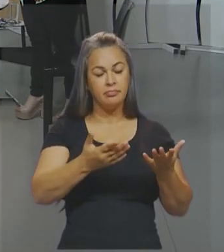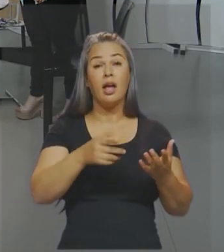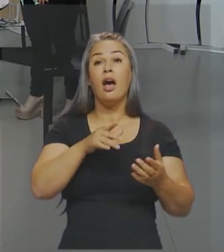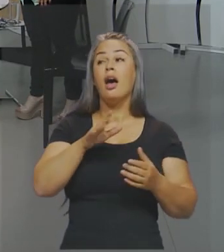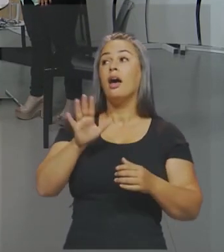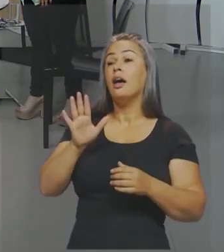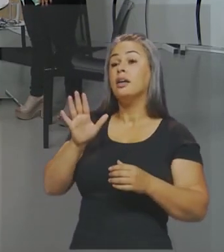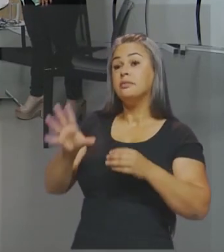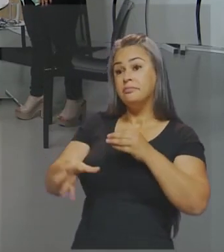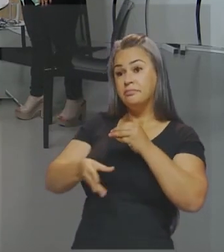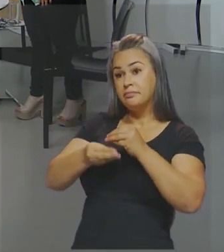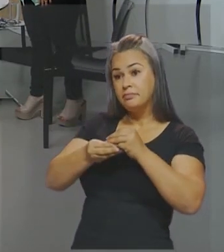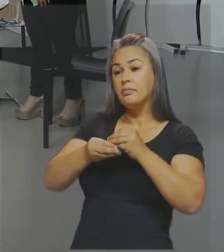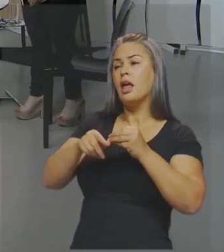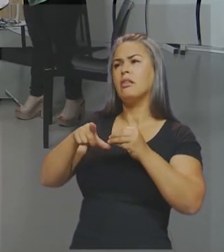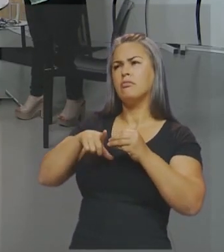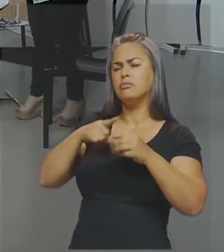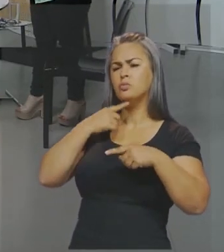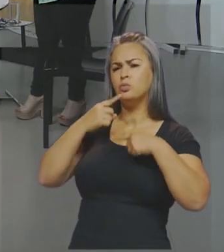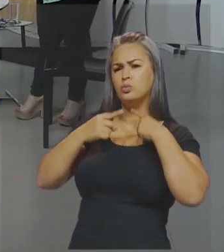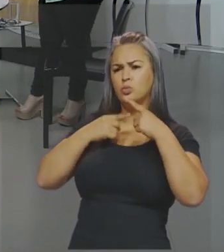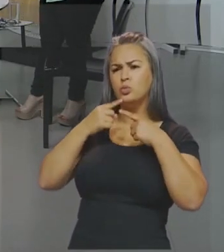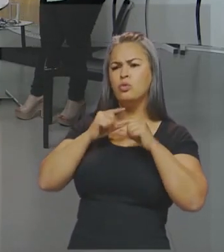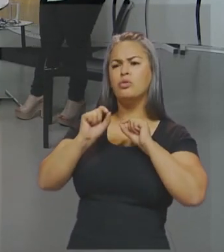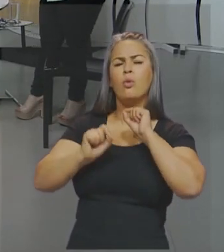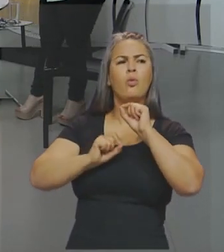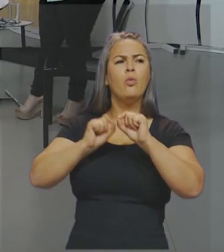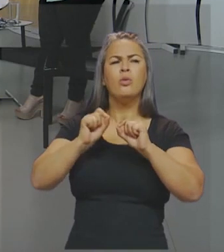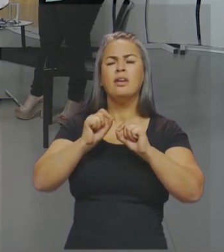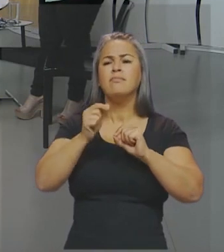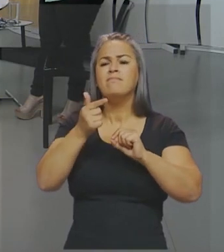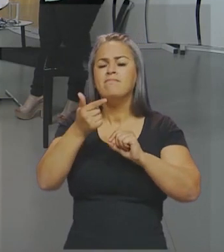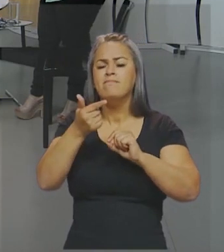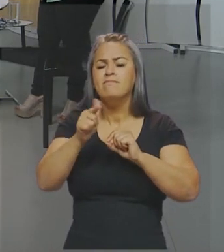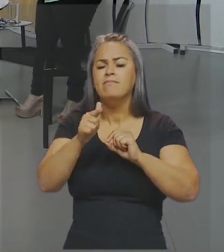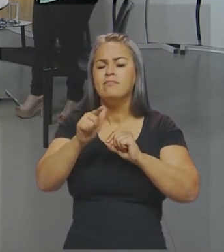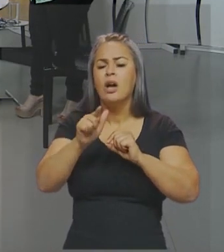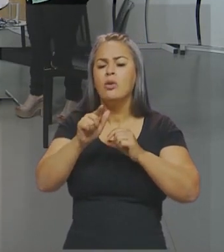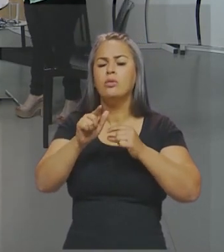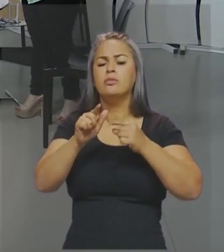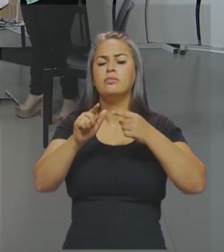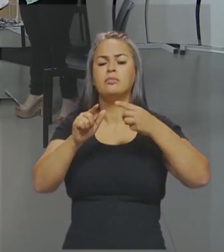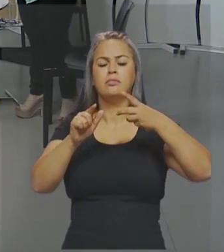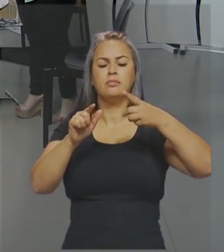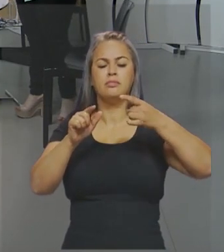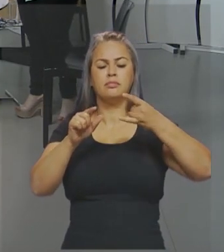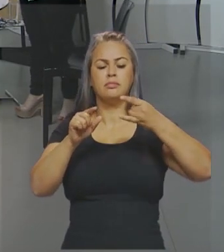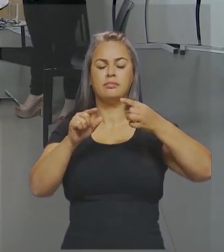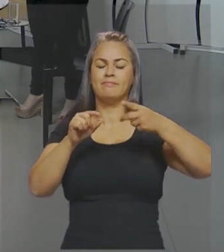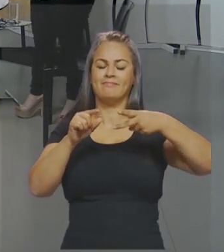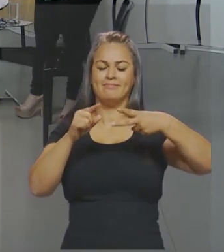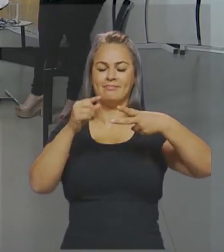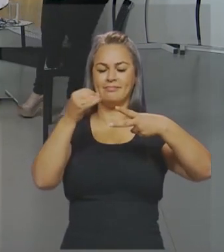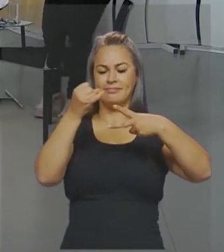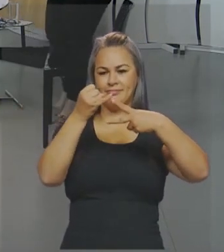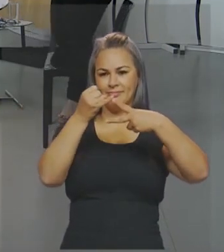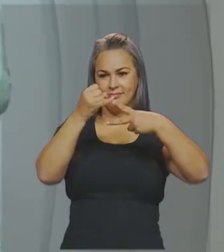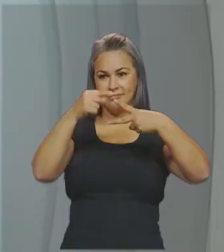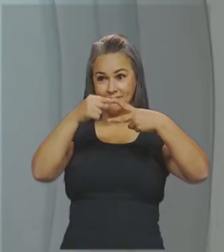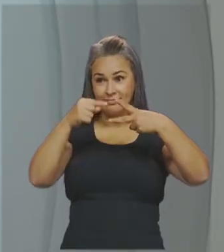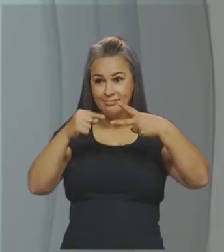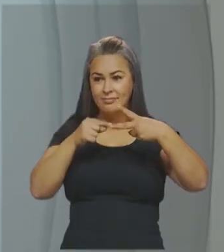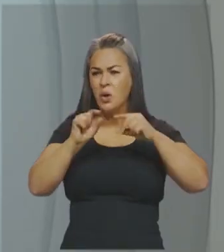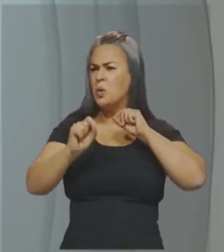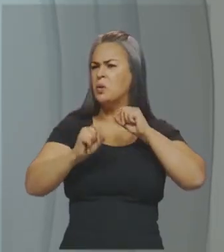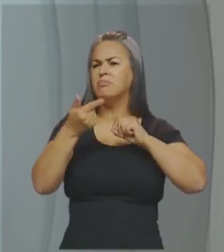tem até uma dúvida aqui, professora Silvana. E o que seria o não polígono? O não polígono seria qualquer figura que